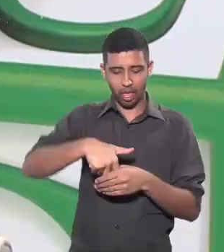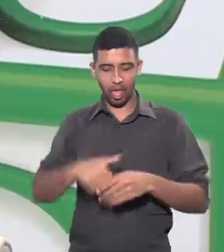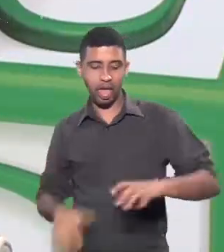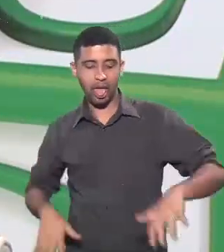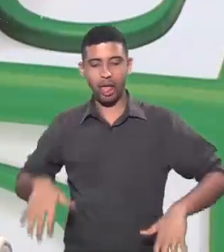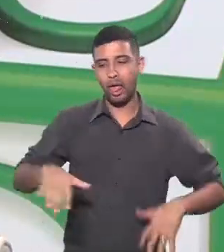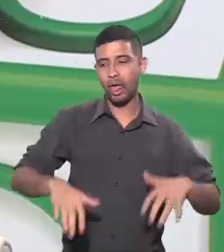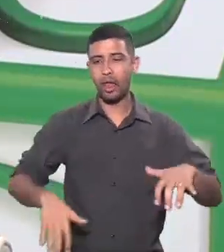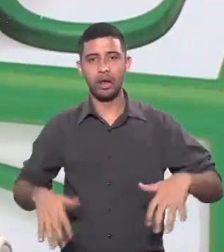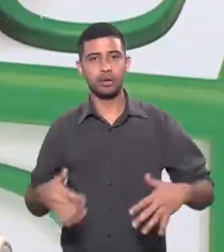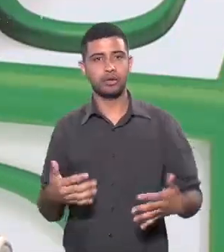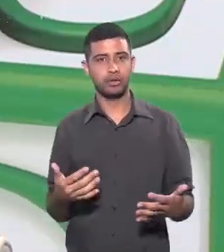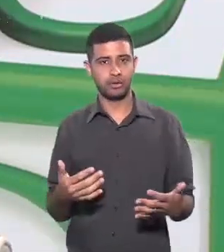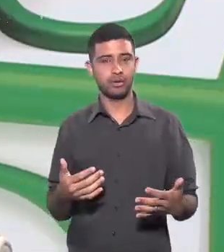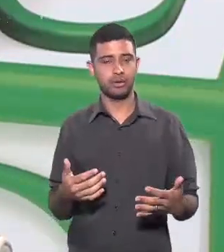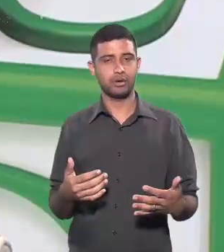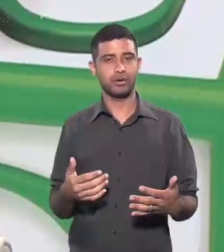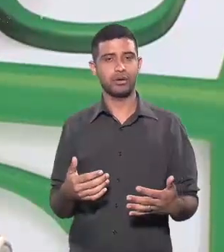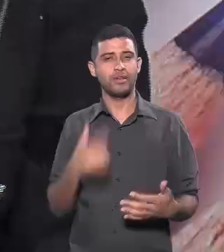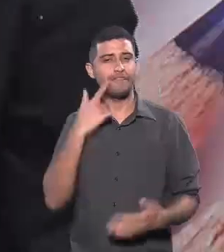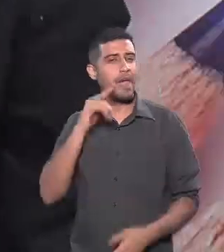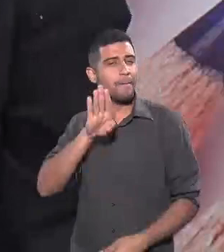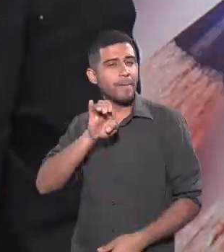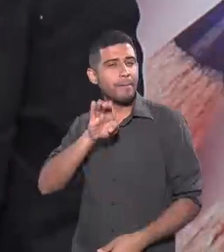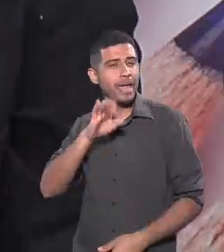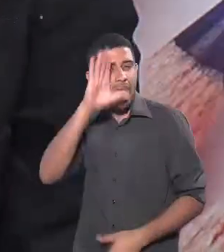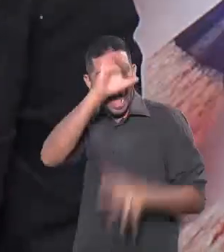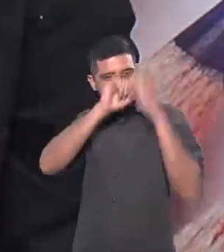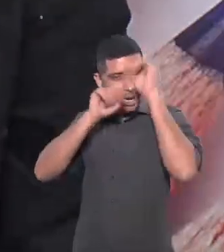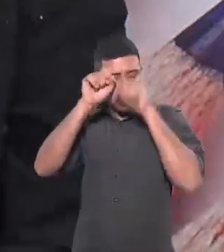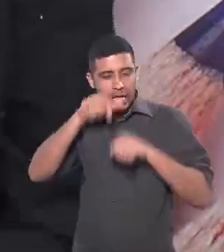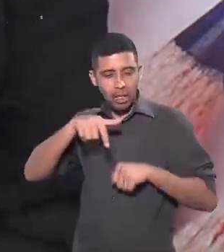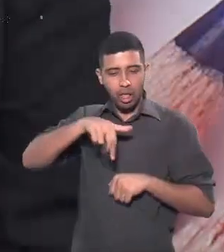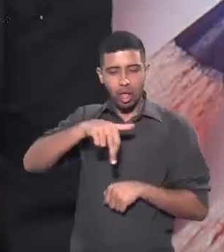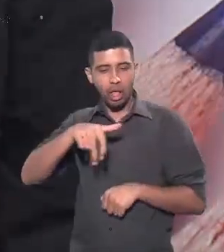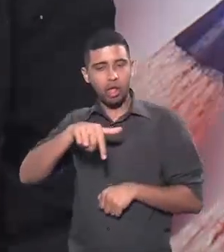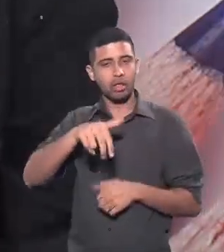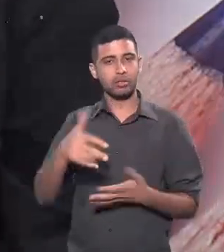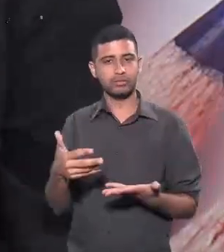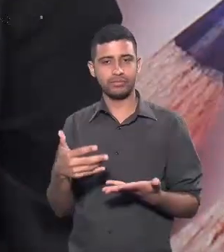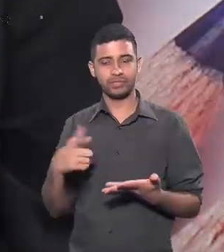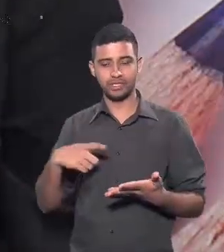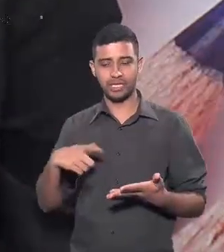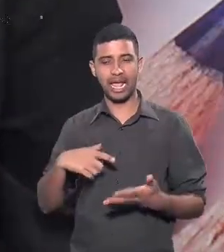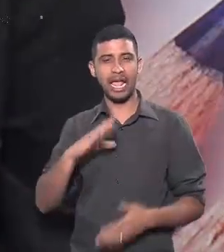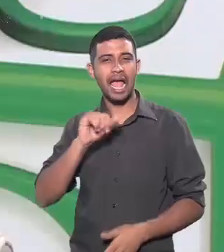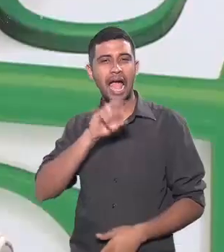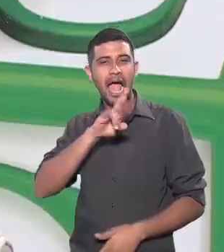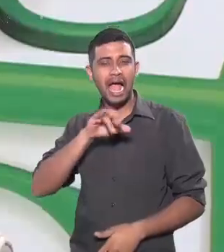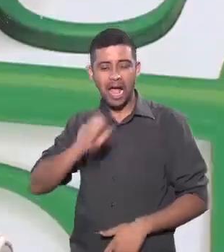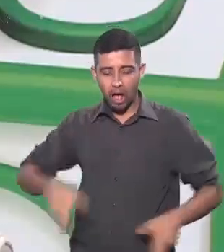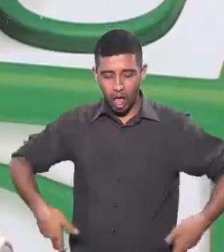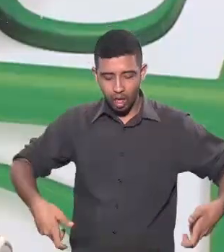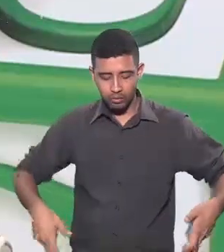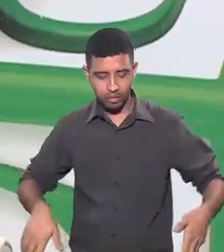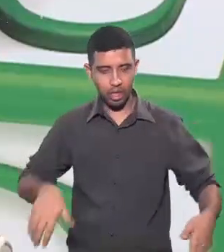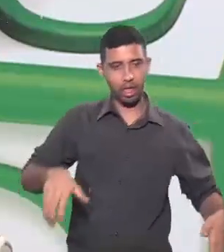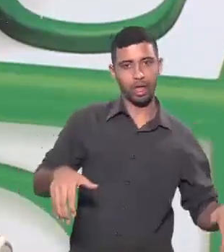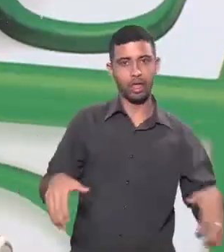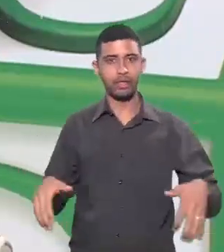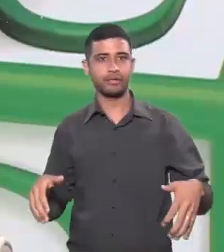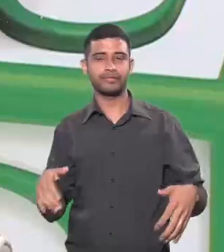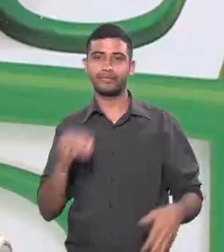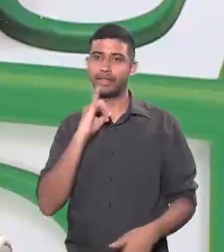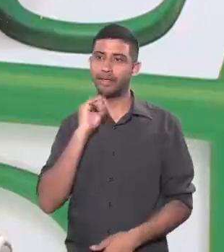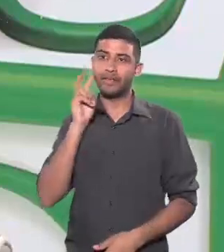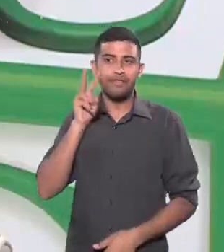já tem alguns anos, né? Infelizmente... Porque por causa da... né, caía e... Infelizmente, a gente ainda vê sendo vendido